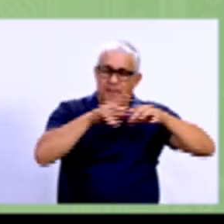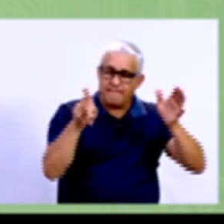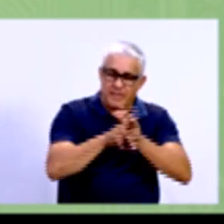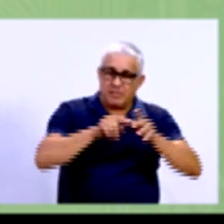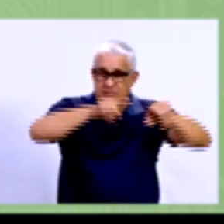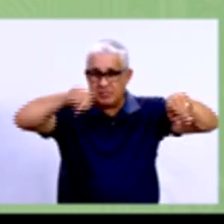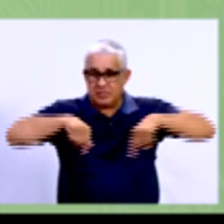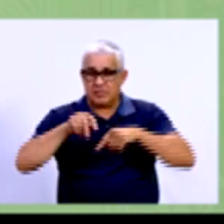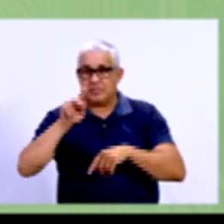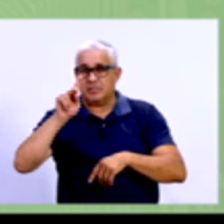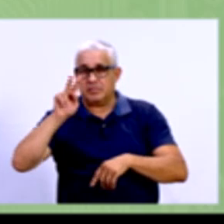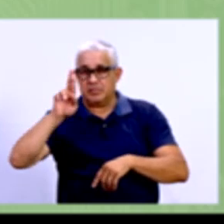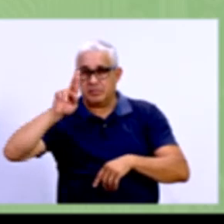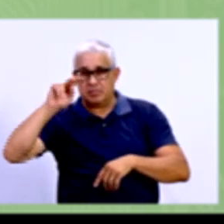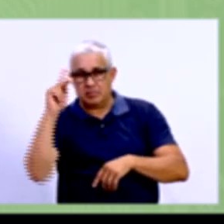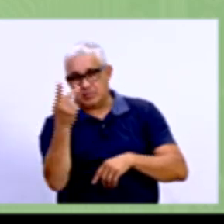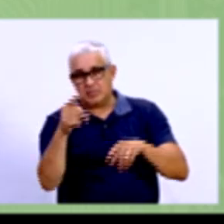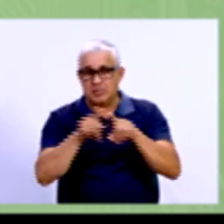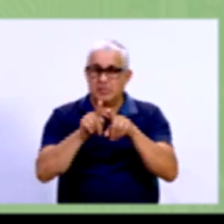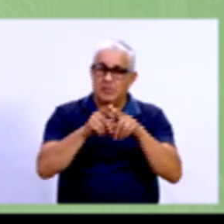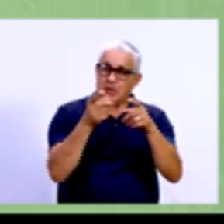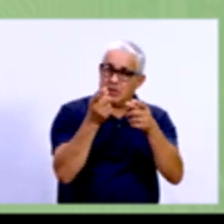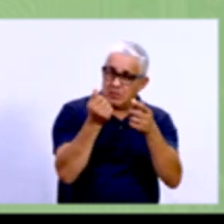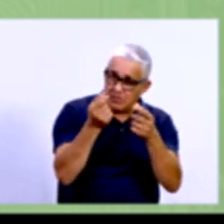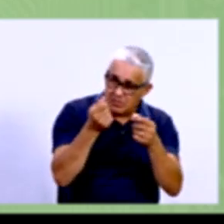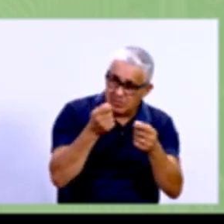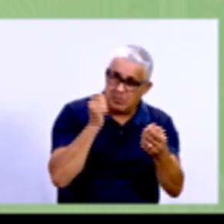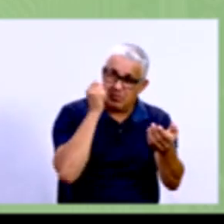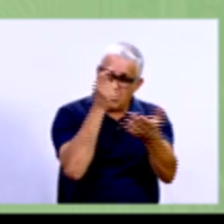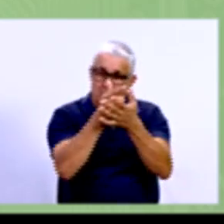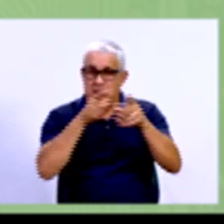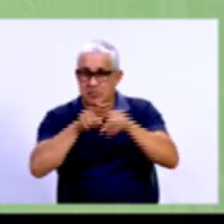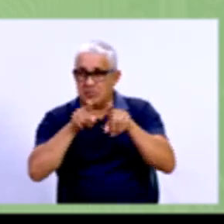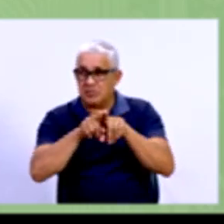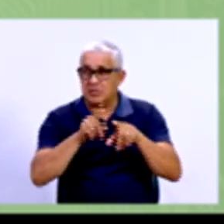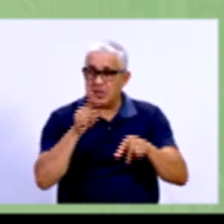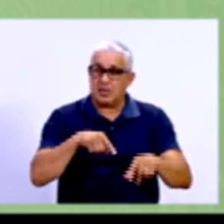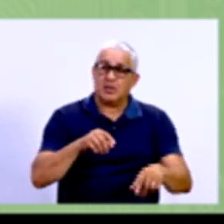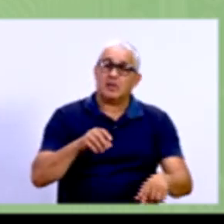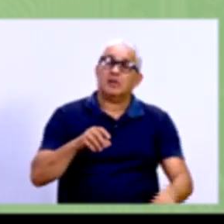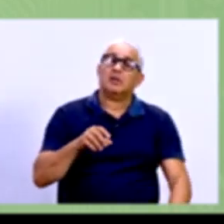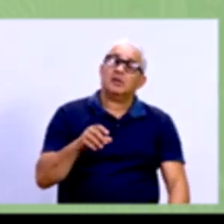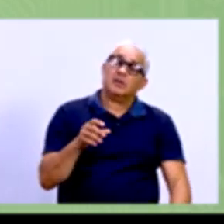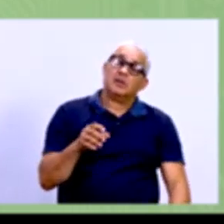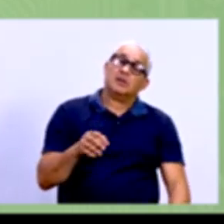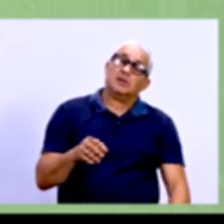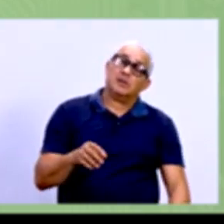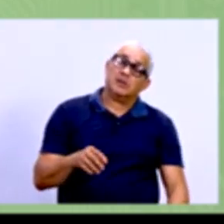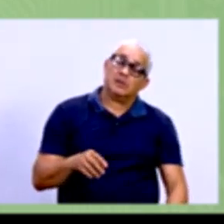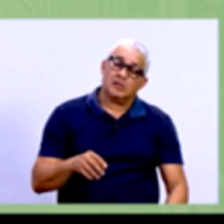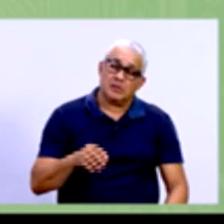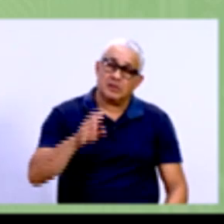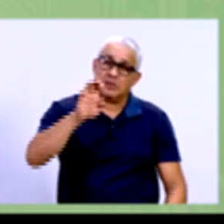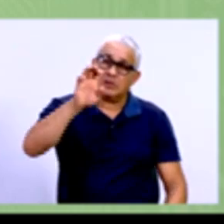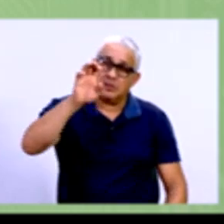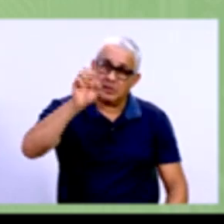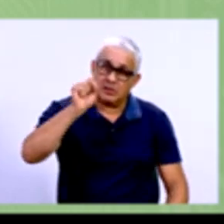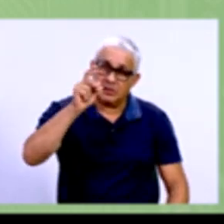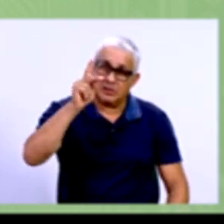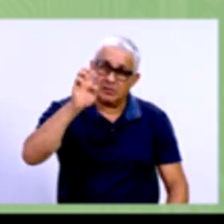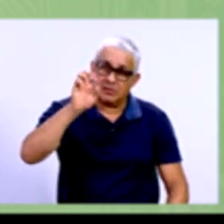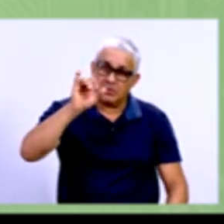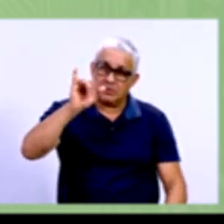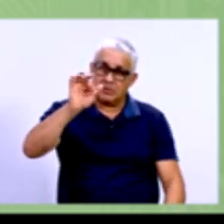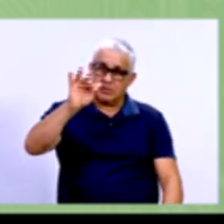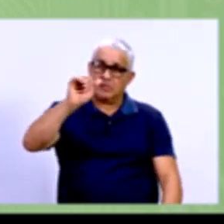do setor financeiro, daí eu tenho o setor de compras, aí ela já vai se tornar, seria uma série específica ou